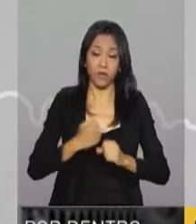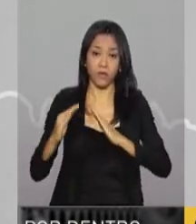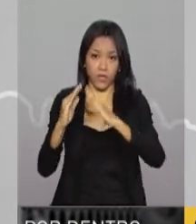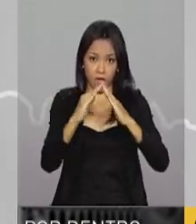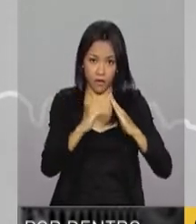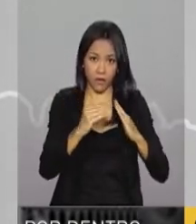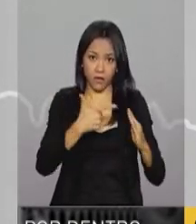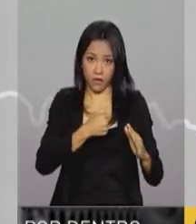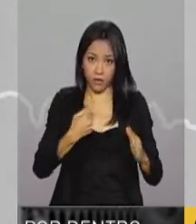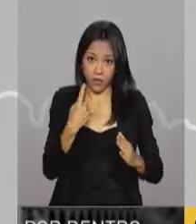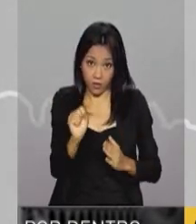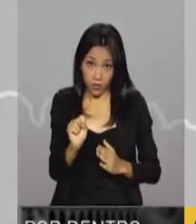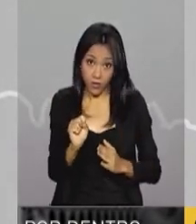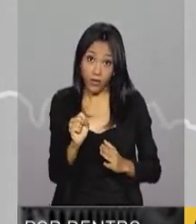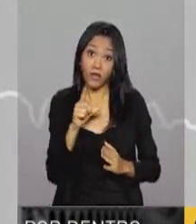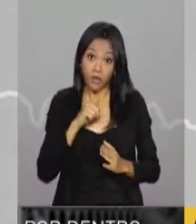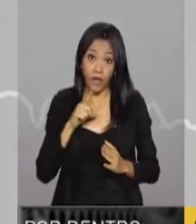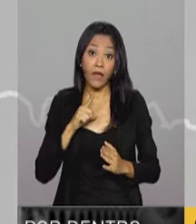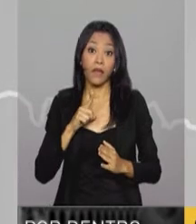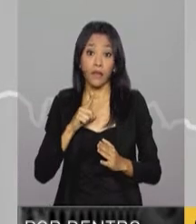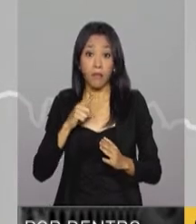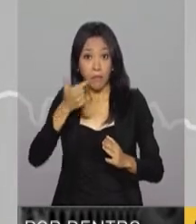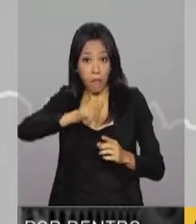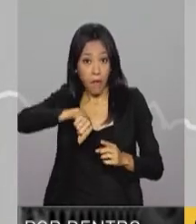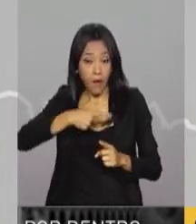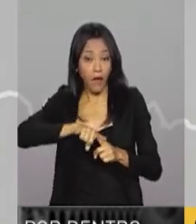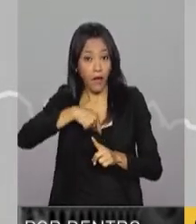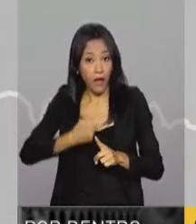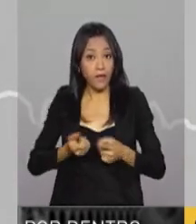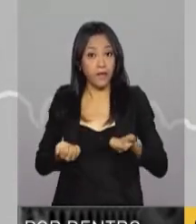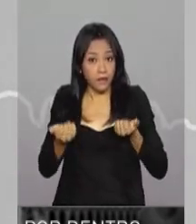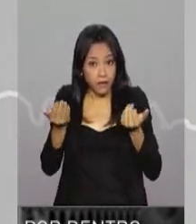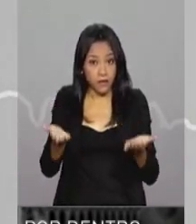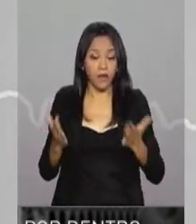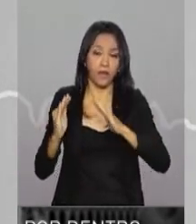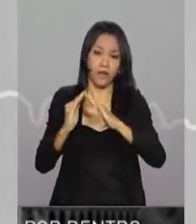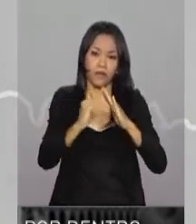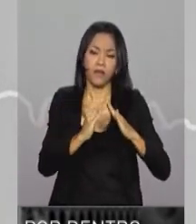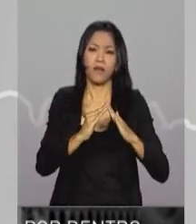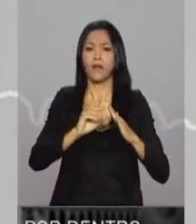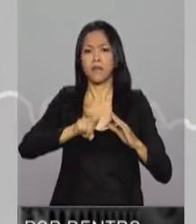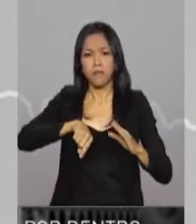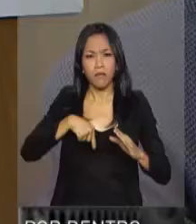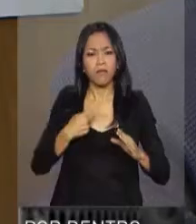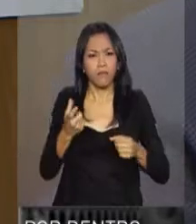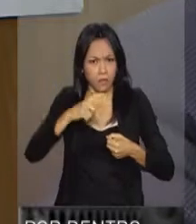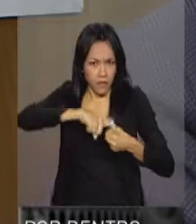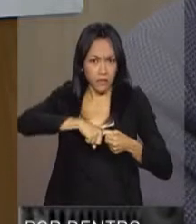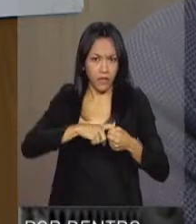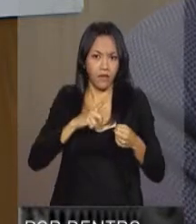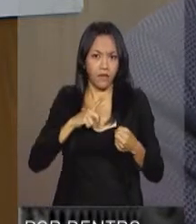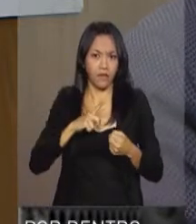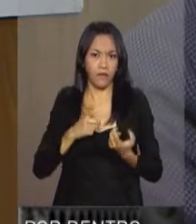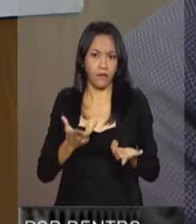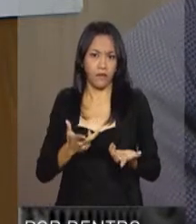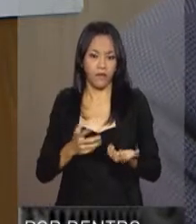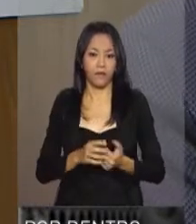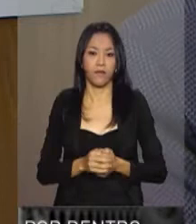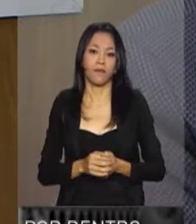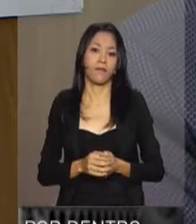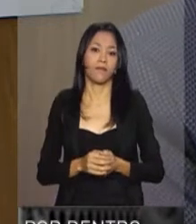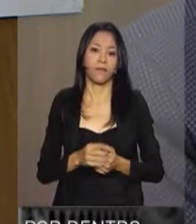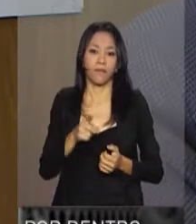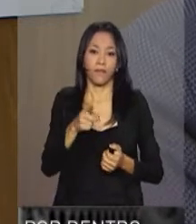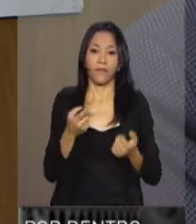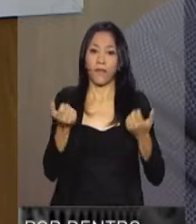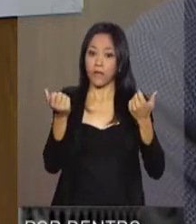2018 há previsões para mais entregas ou para mais parcerias para 2018 bem eu só queria deixar muito claro